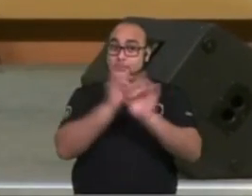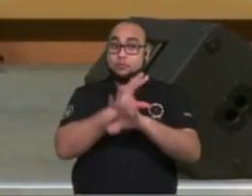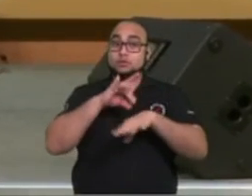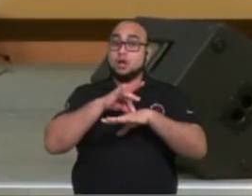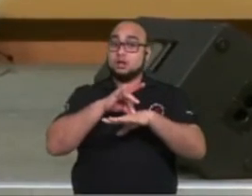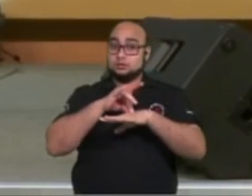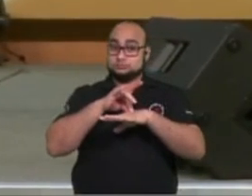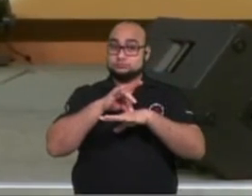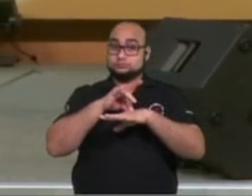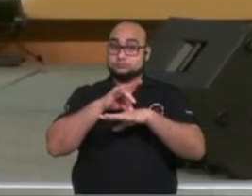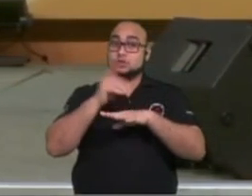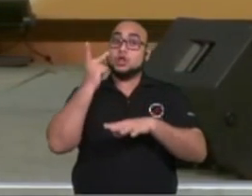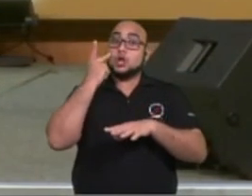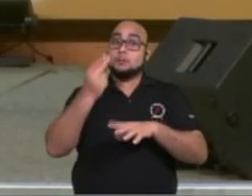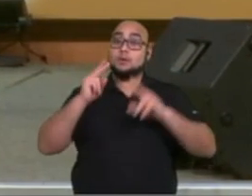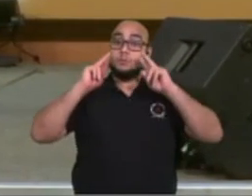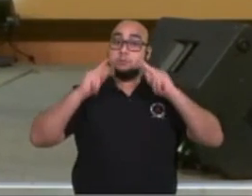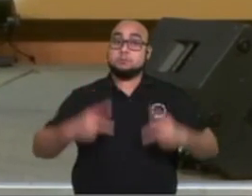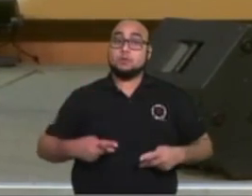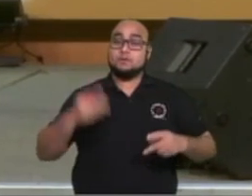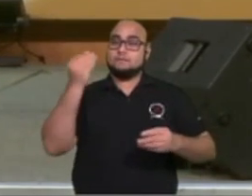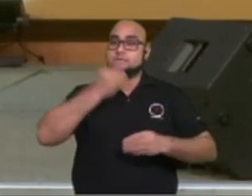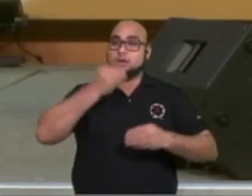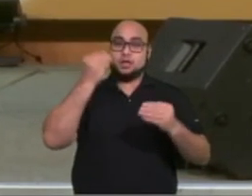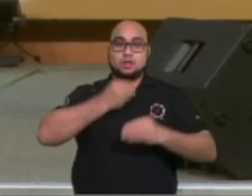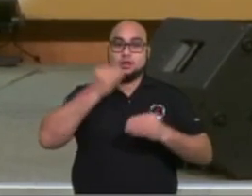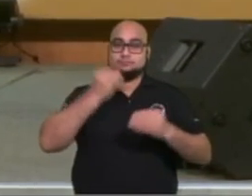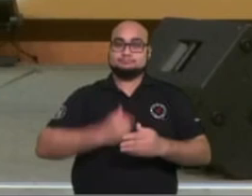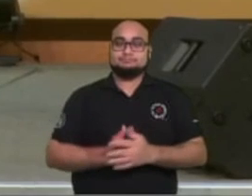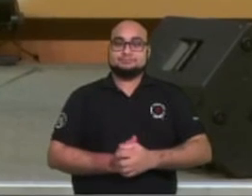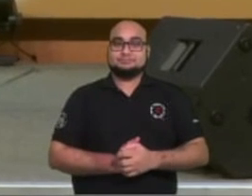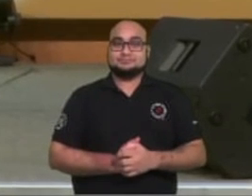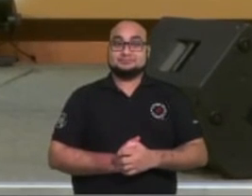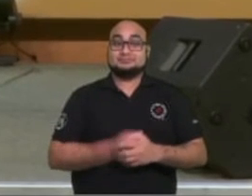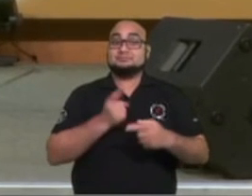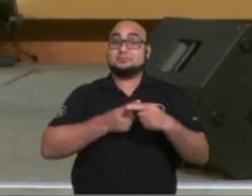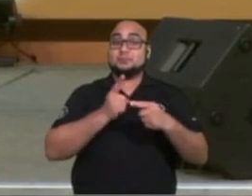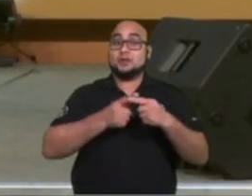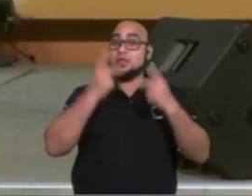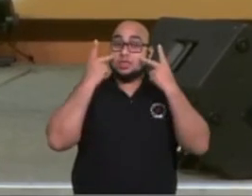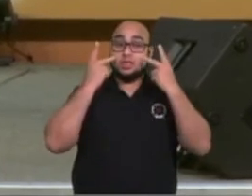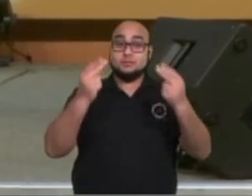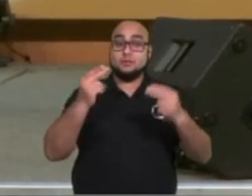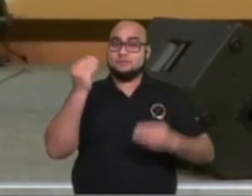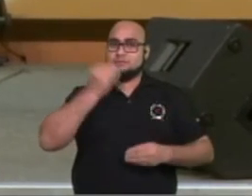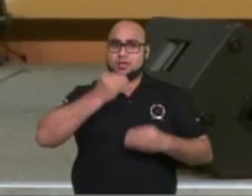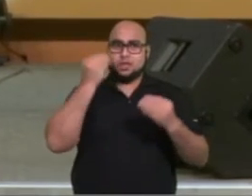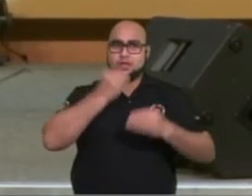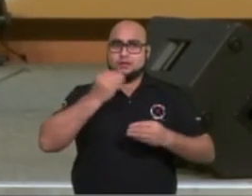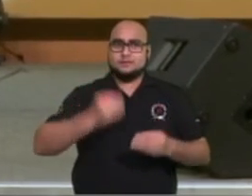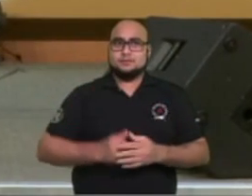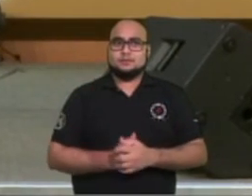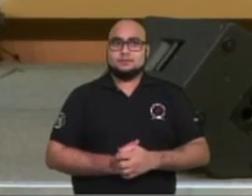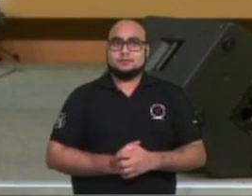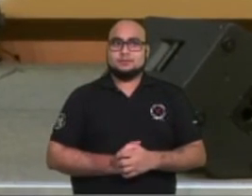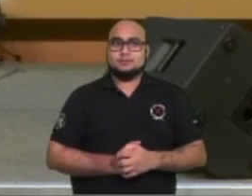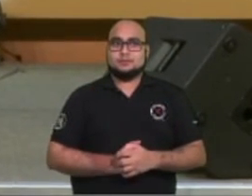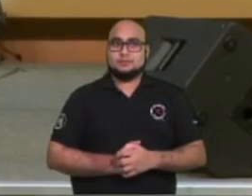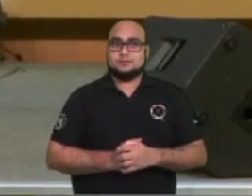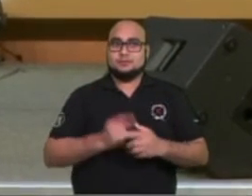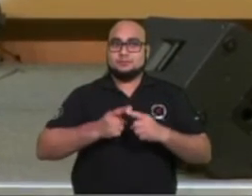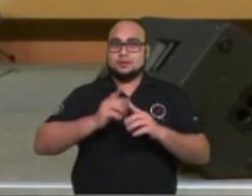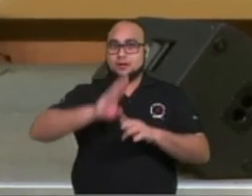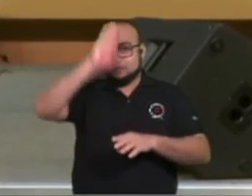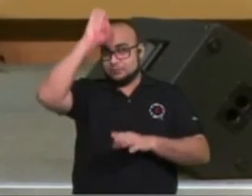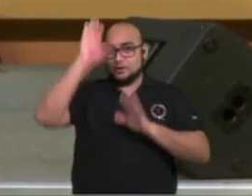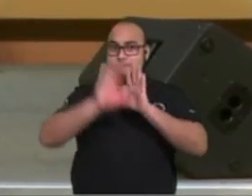isso é a natureza humana é fraca E por que a natureza humana é fará cá porque Romanos 87